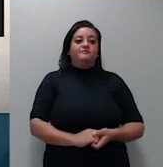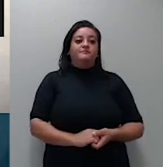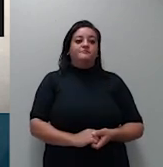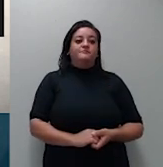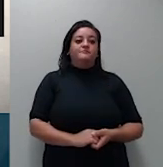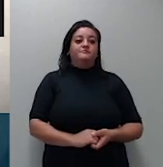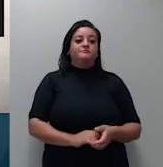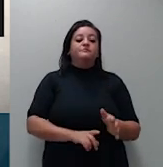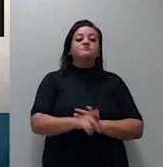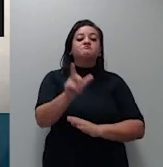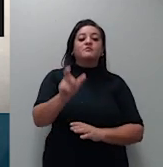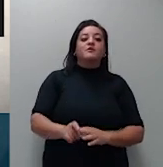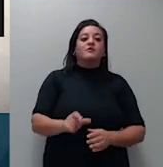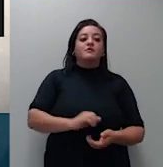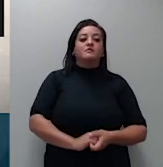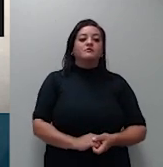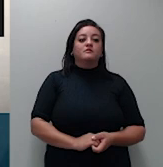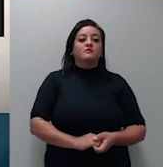Izabel